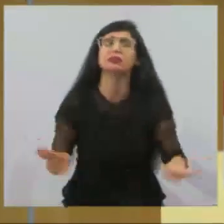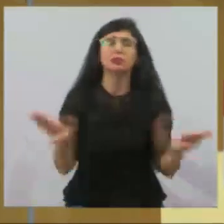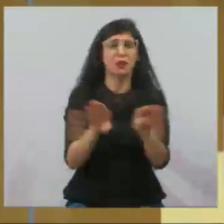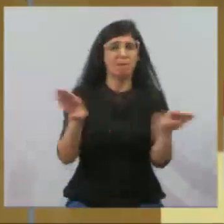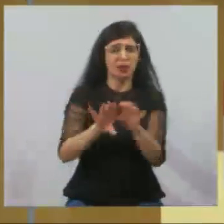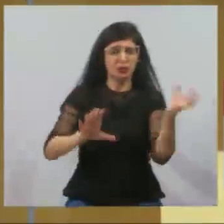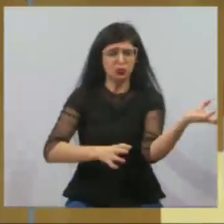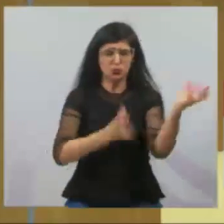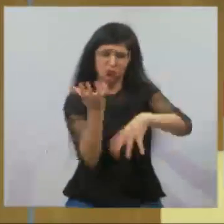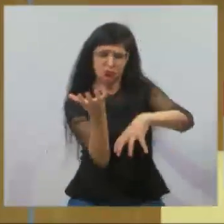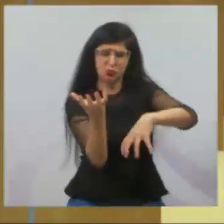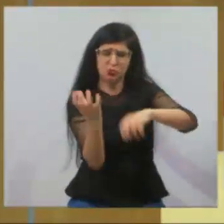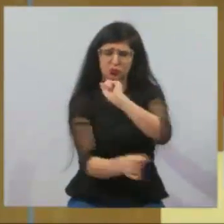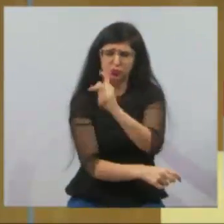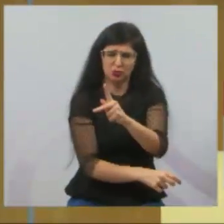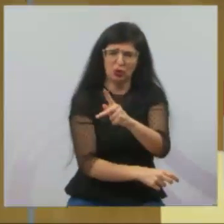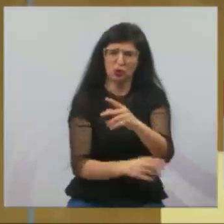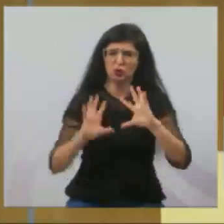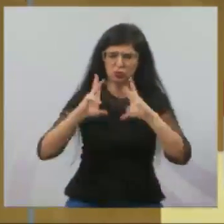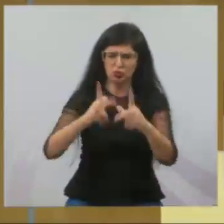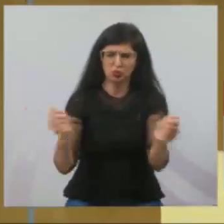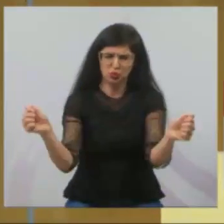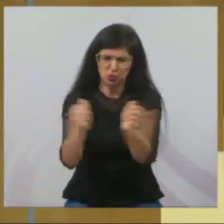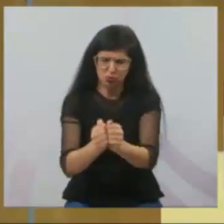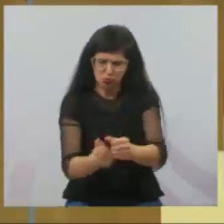juntou tudo, fosse tão,